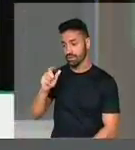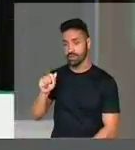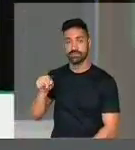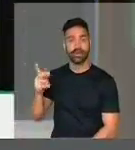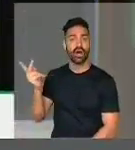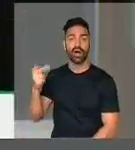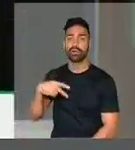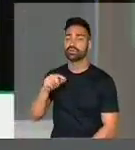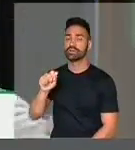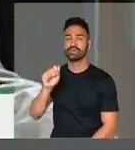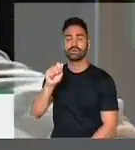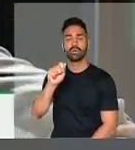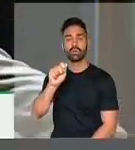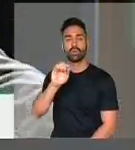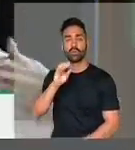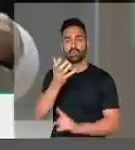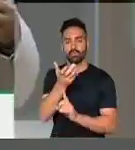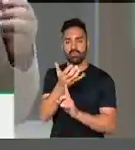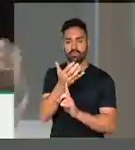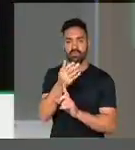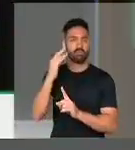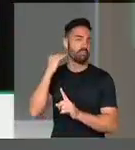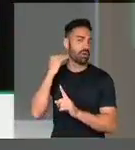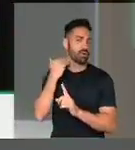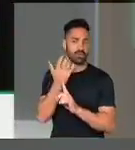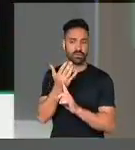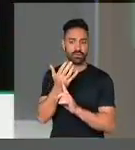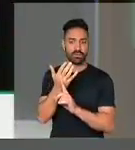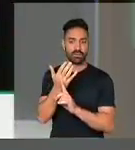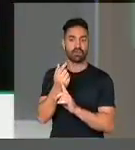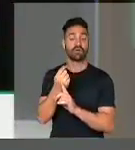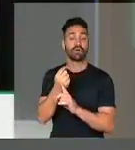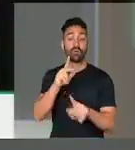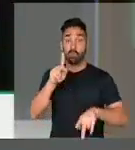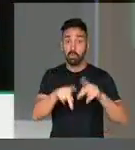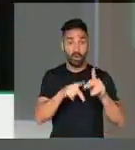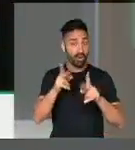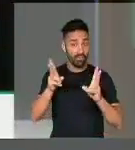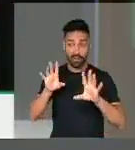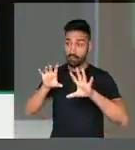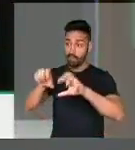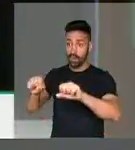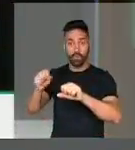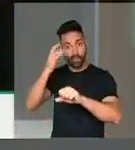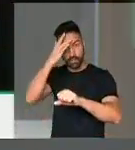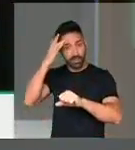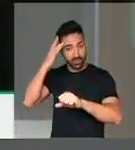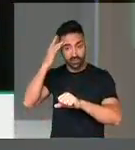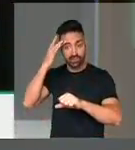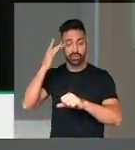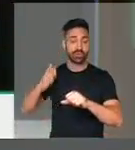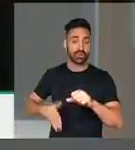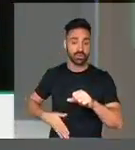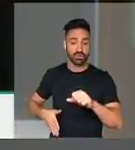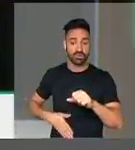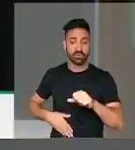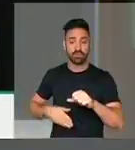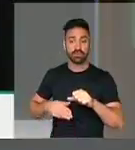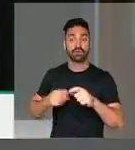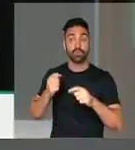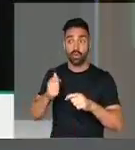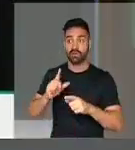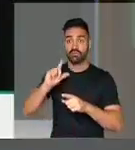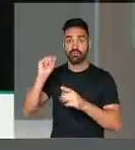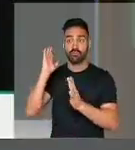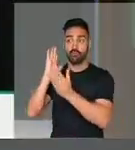lá o Bradesco. Se não fosse a população para segurar os bandidos, os ladrões, eles teriam ido embora,